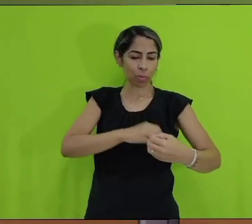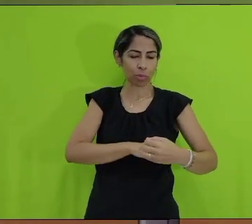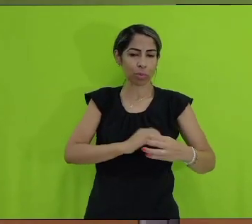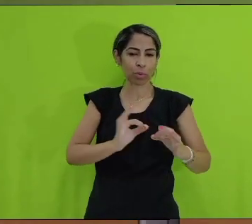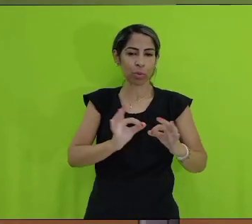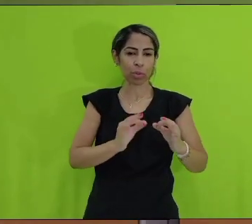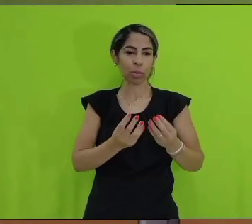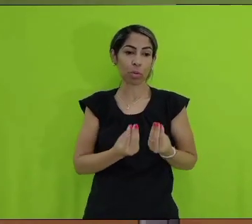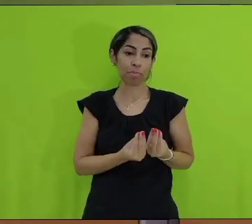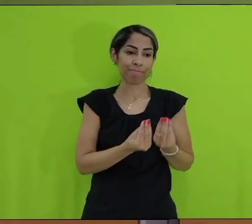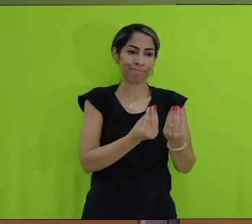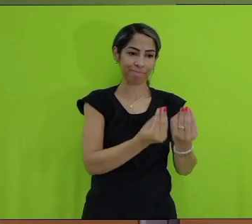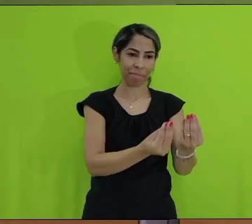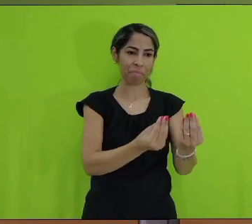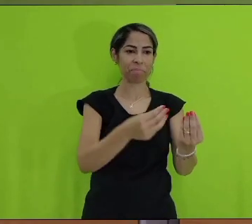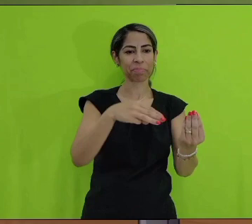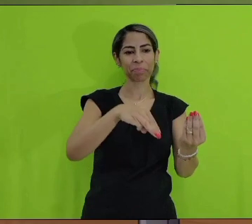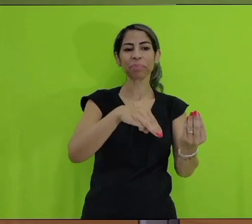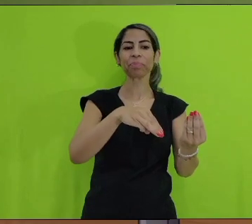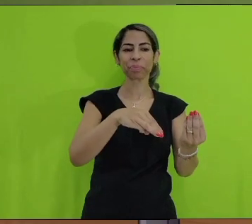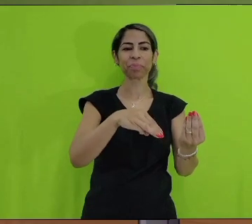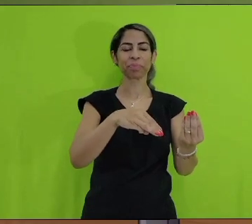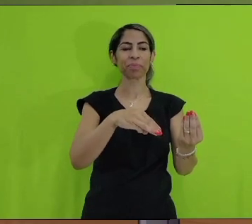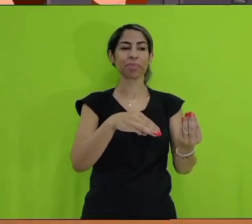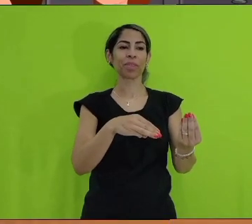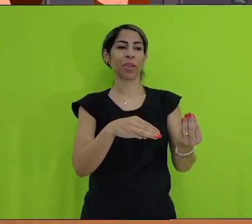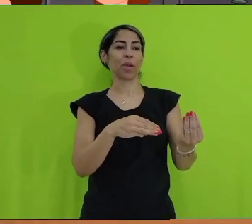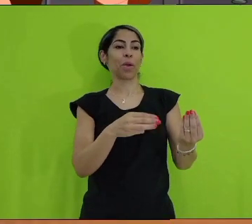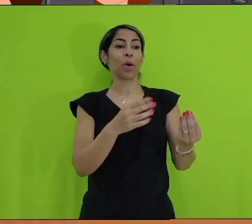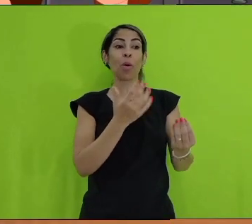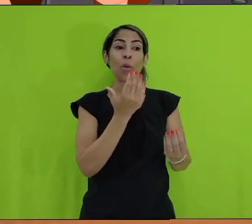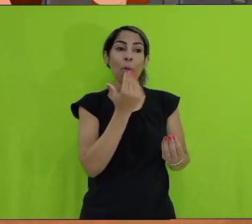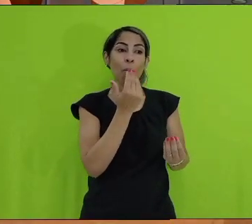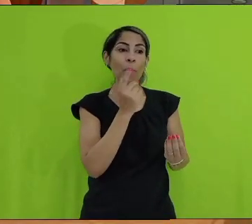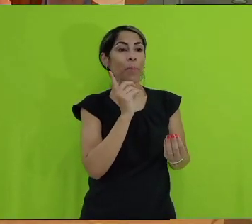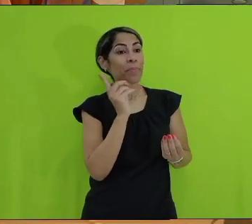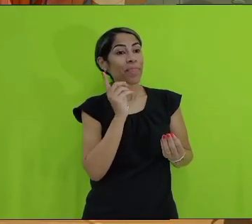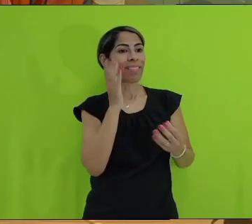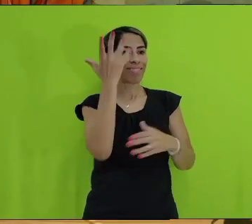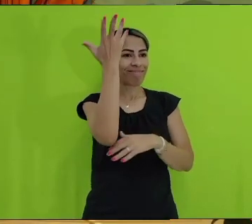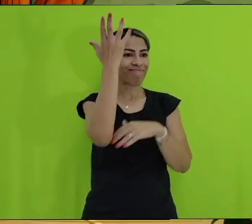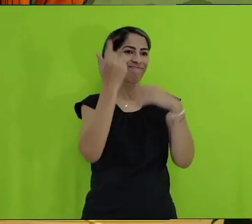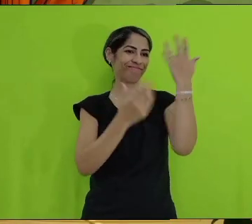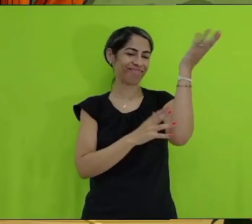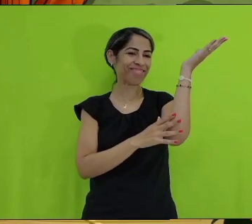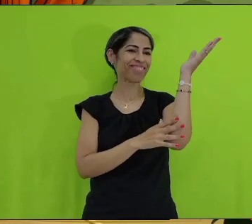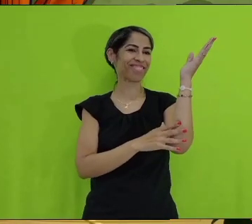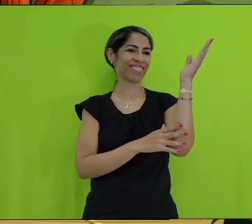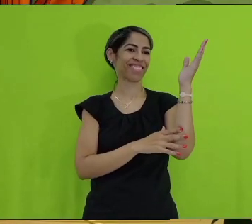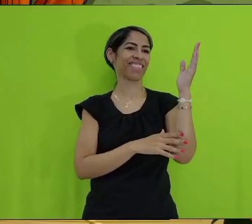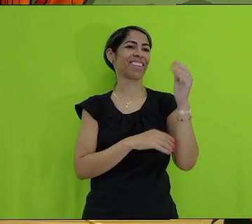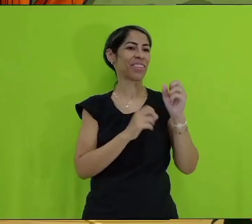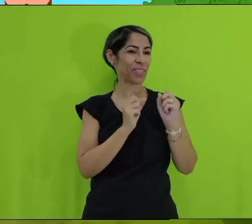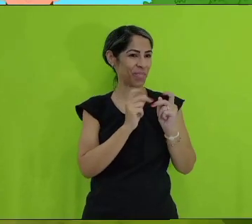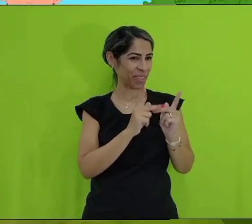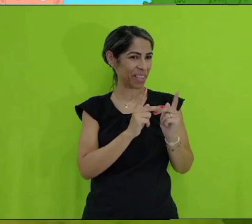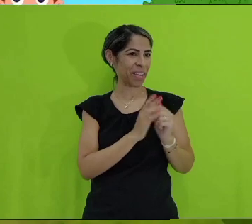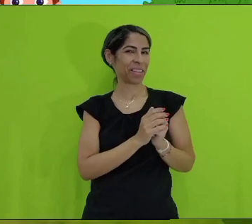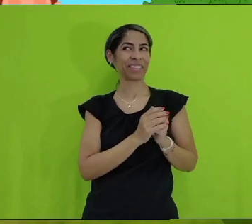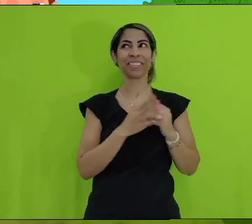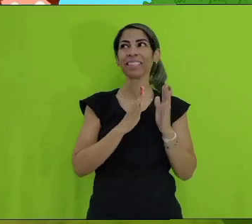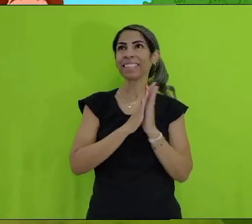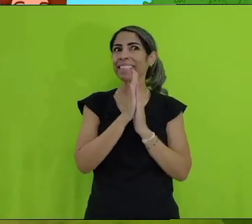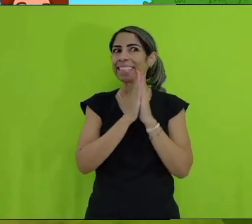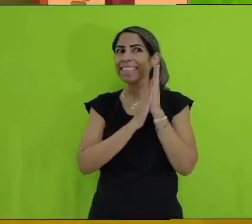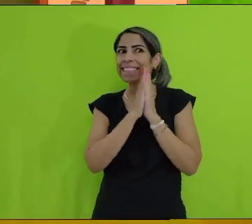"Segure este, pequena e doce Maria. Comeremos essa comida na floresta." Ela alegremente tranca a casa e